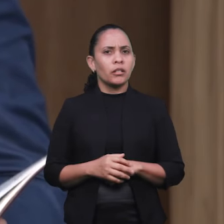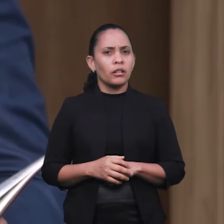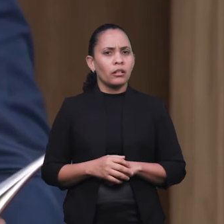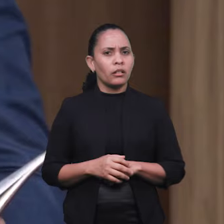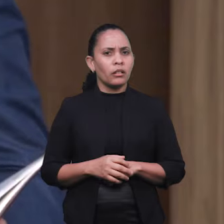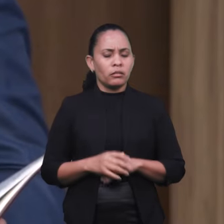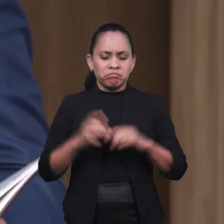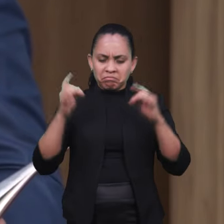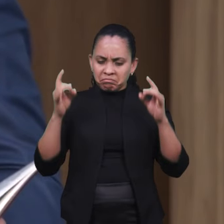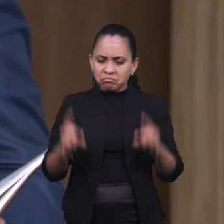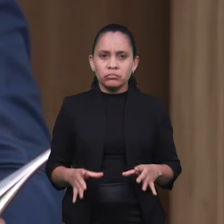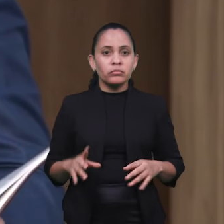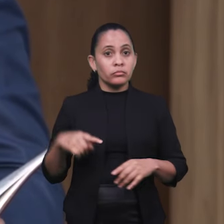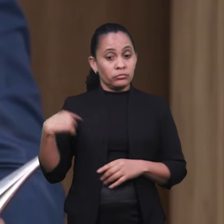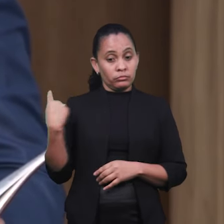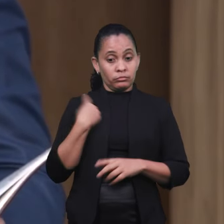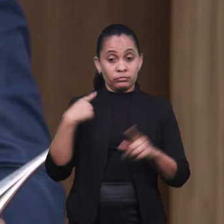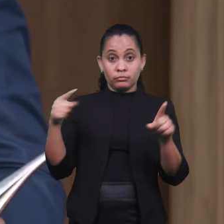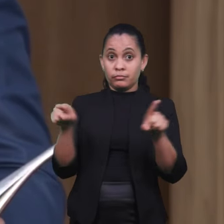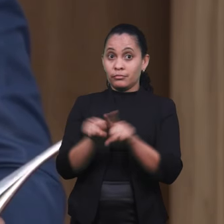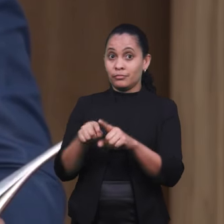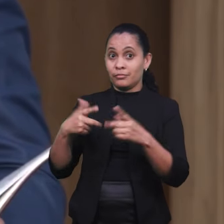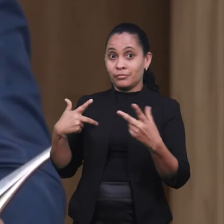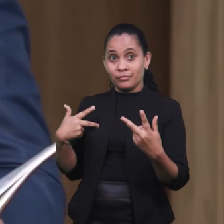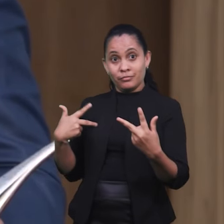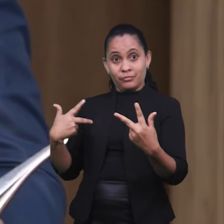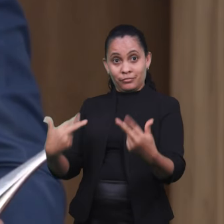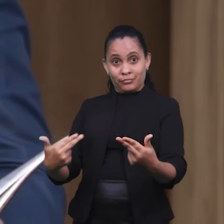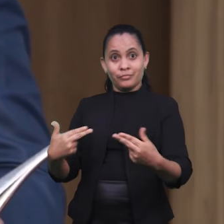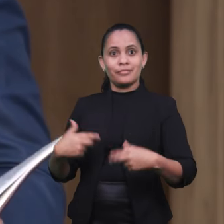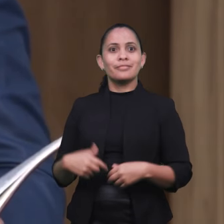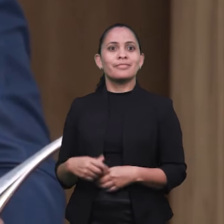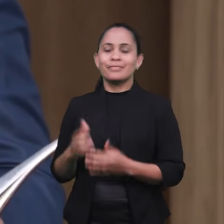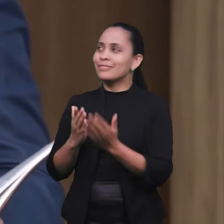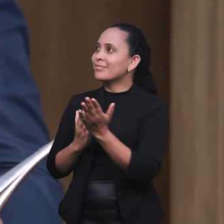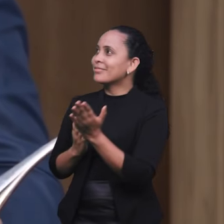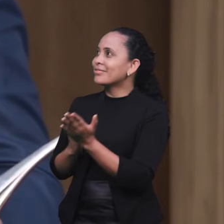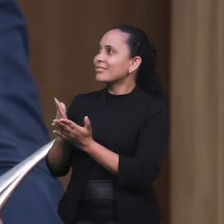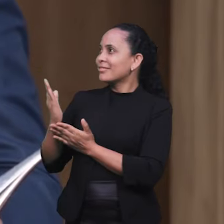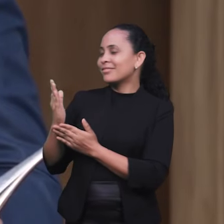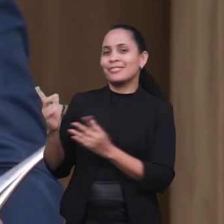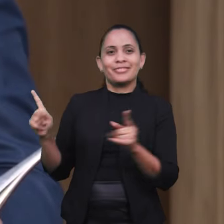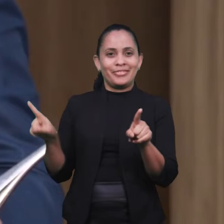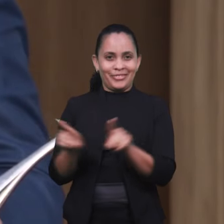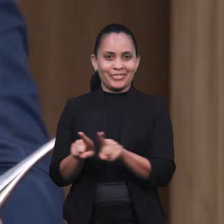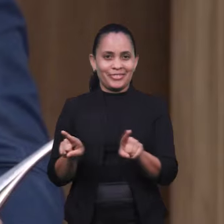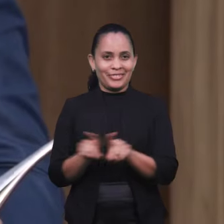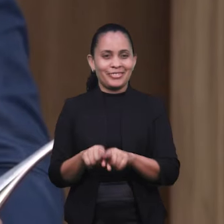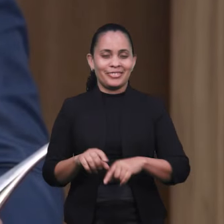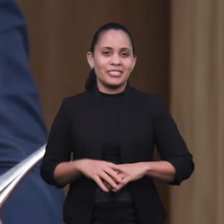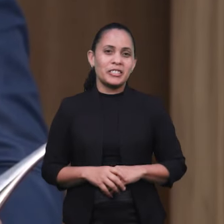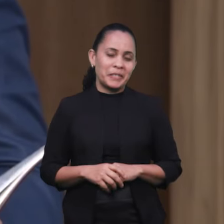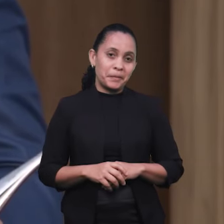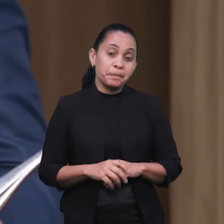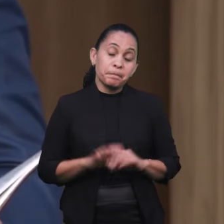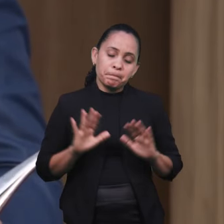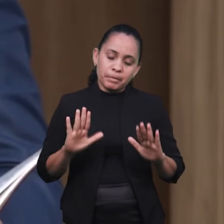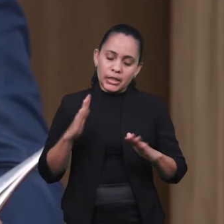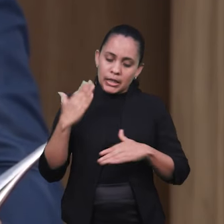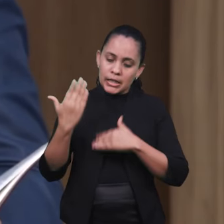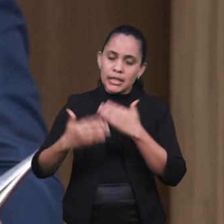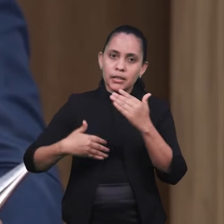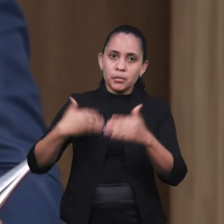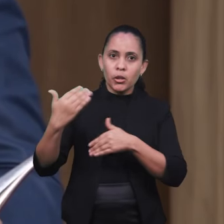ficou para trás. Meus queridos, nós estamos também rumo a uma eternidade, pastor Lourenço. Então, mas